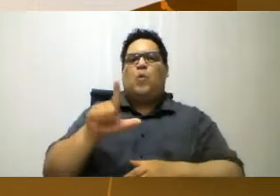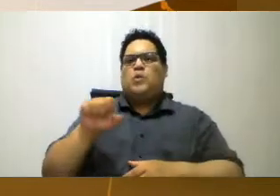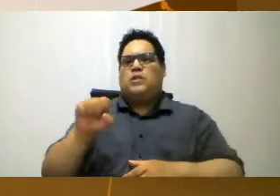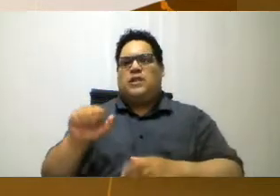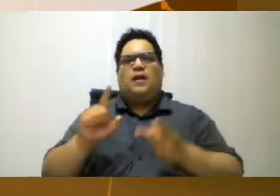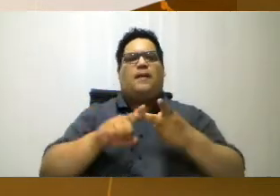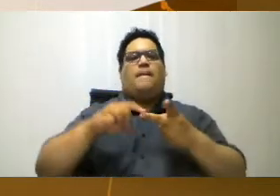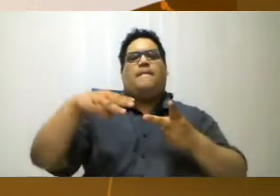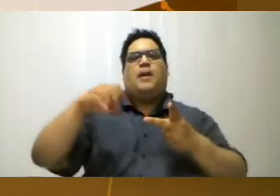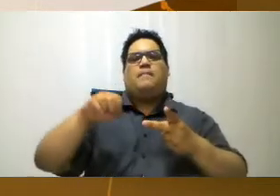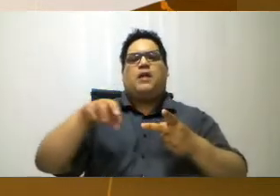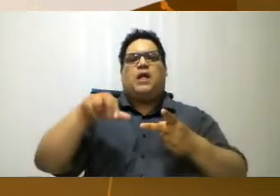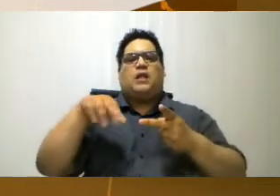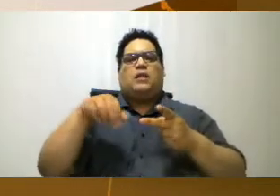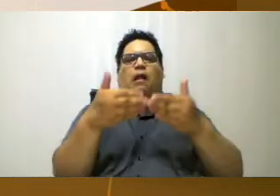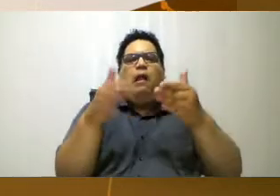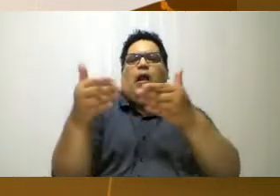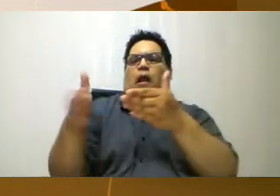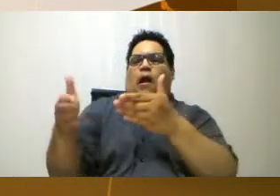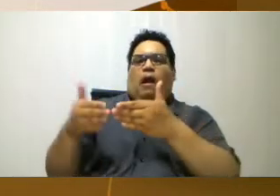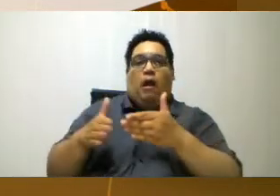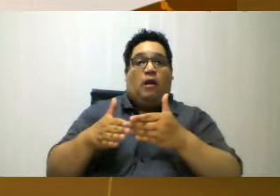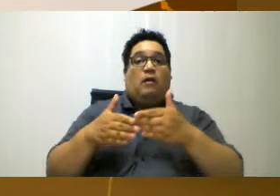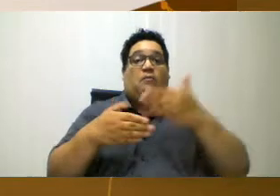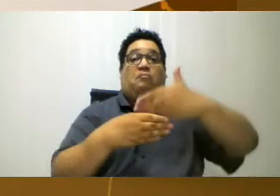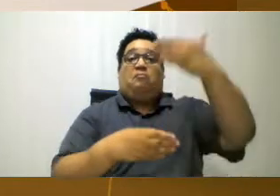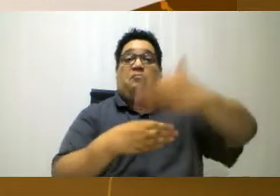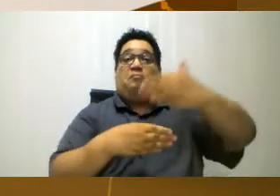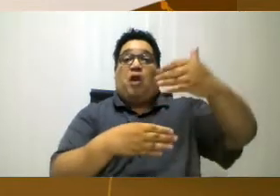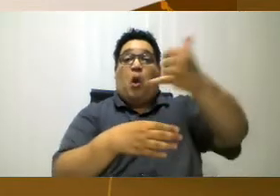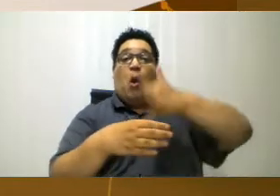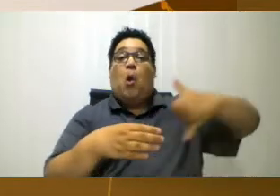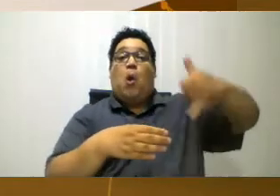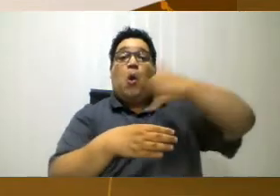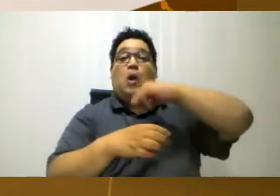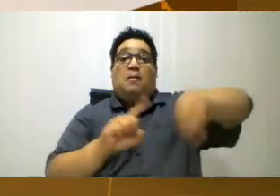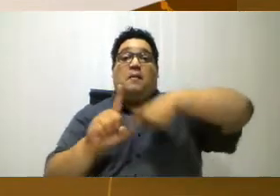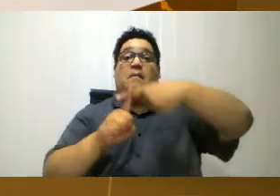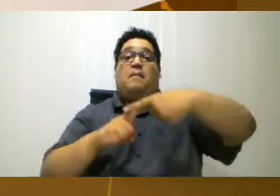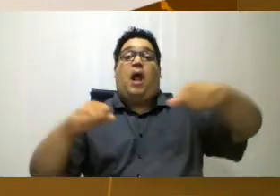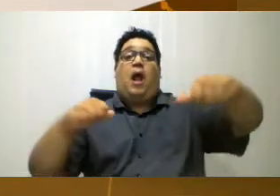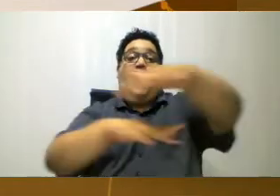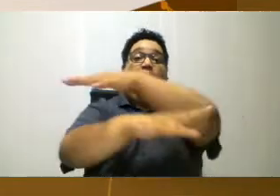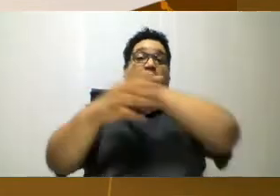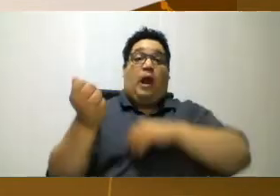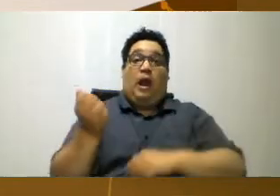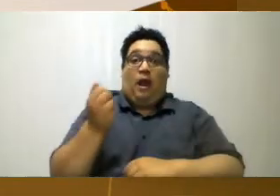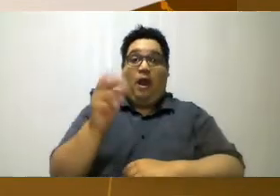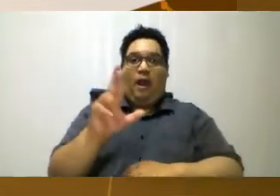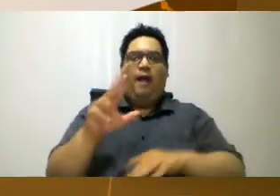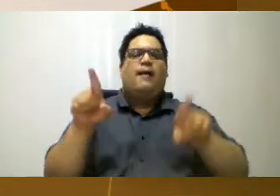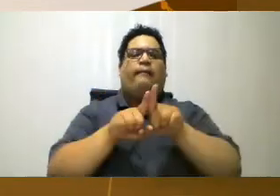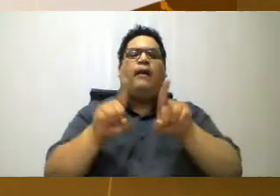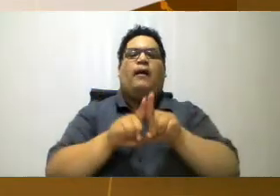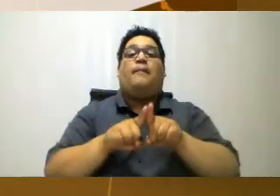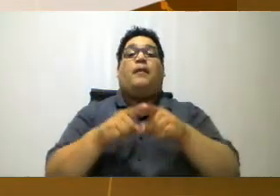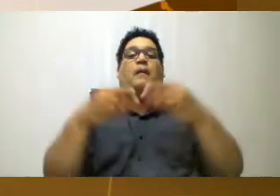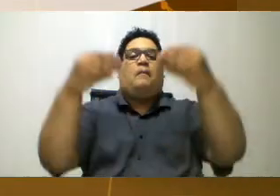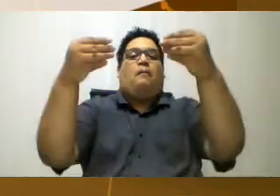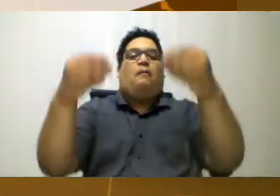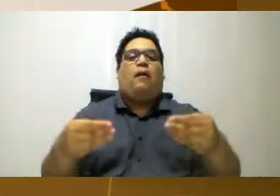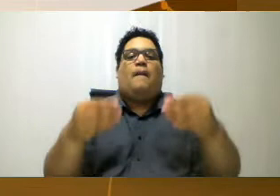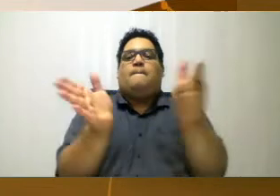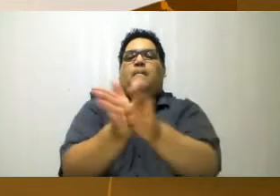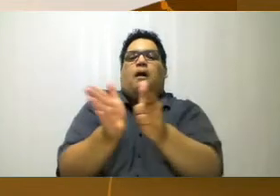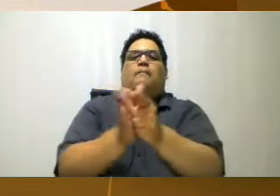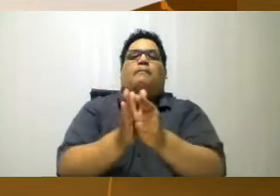que separam o mundo do óleo com o mundo da atmosfera. O envelhecimento da celulose, né? Que a